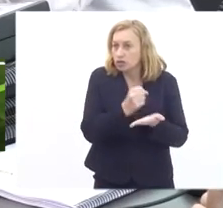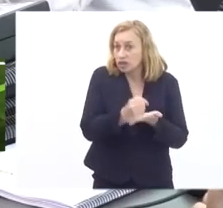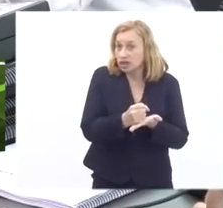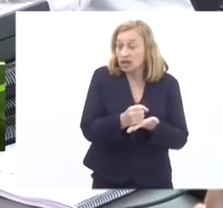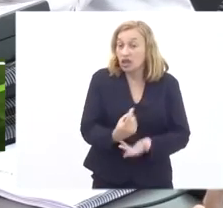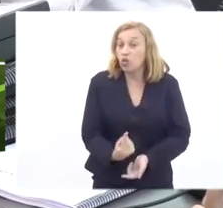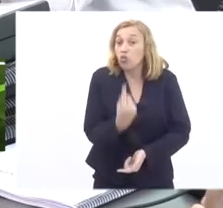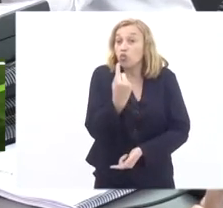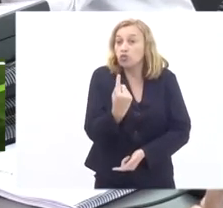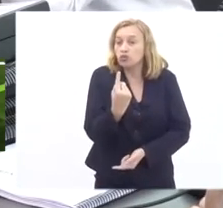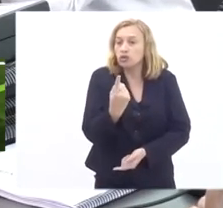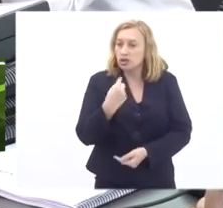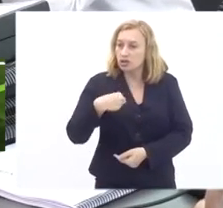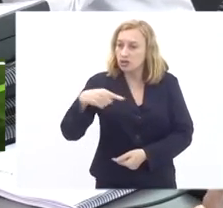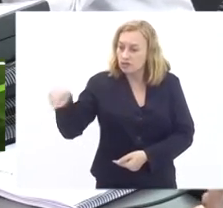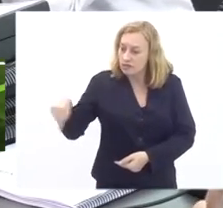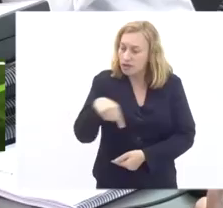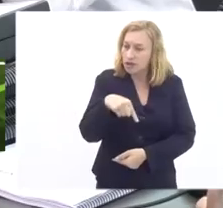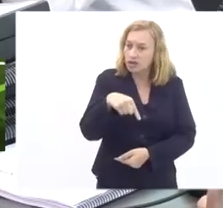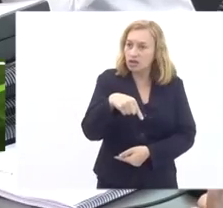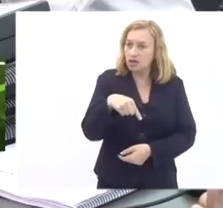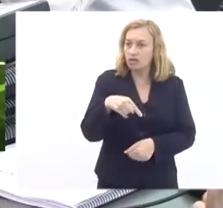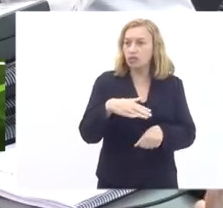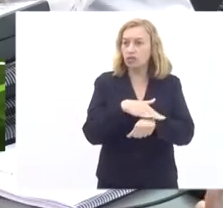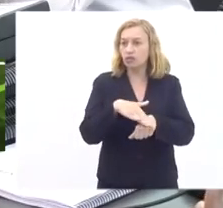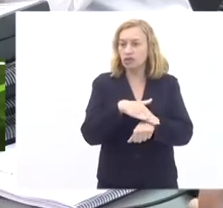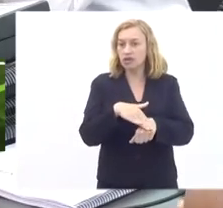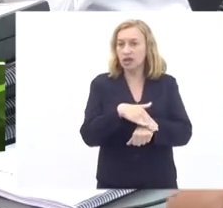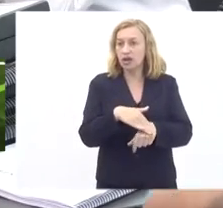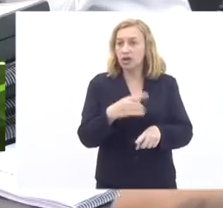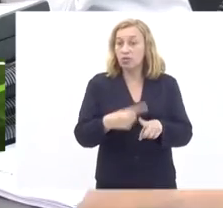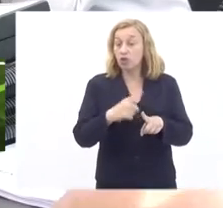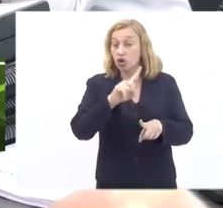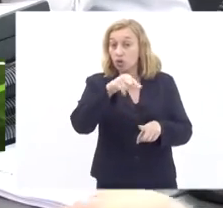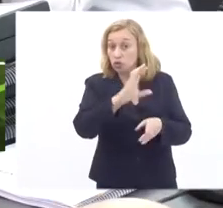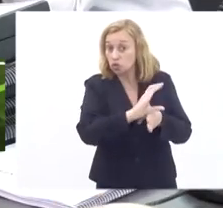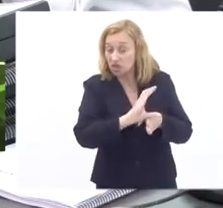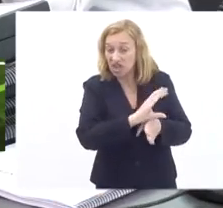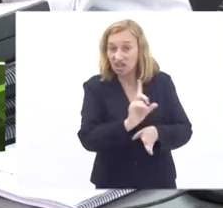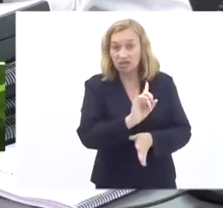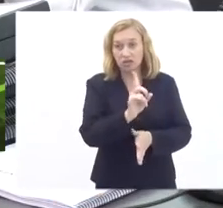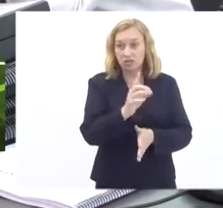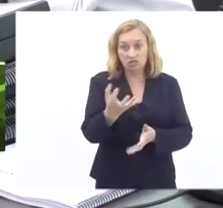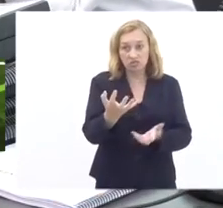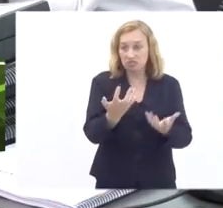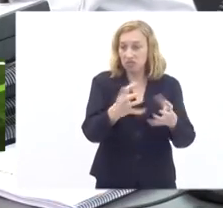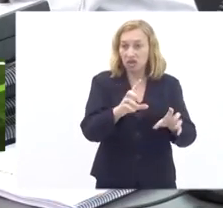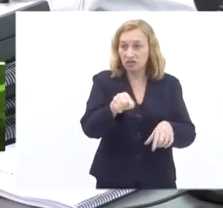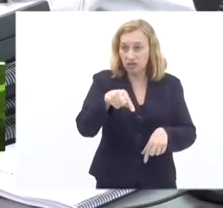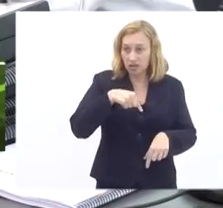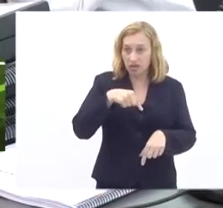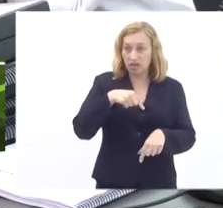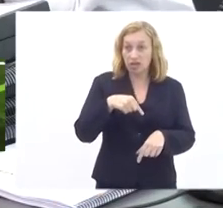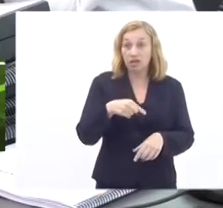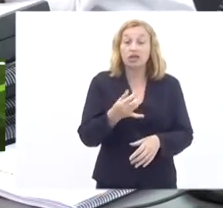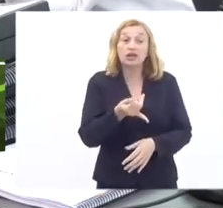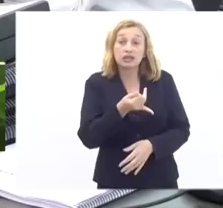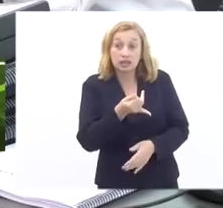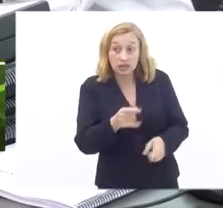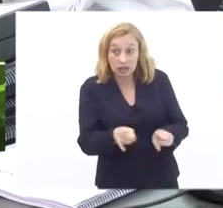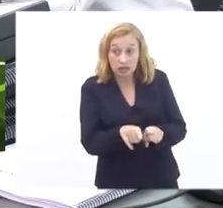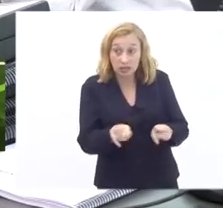coisa. Se expondo, porque os conselheiros mesmo nem aparecem aqui. Da mesma forma, também acho deselegante o secretário de Fazenda não estar presente. Manda